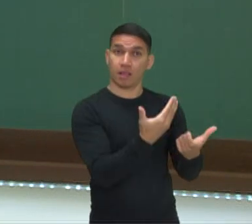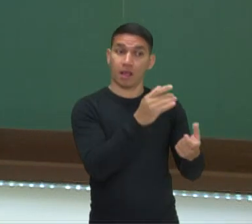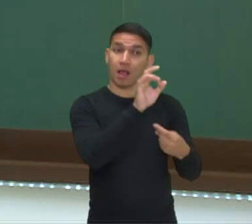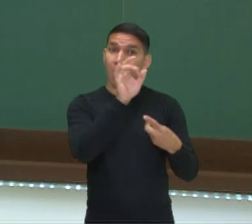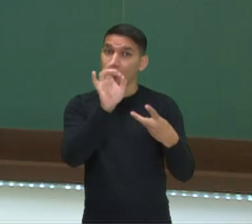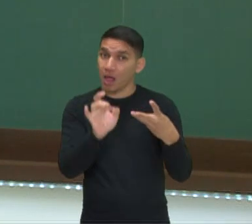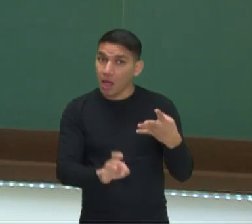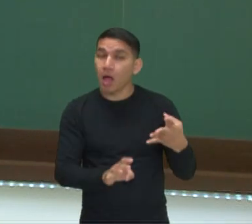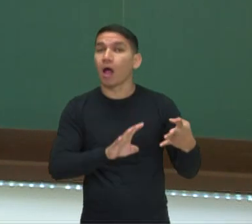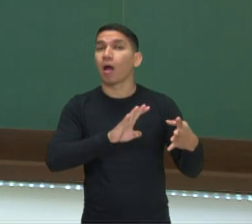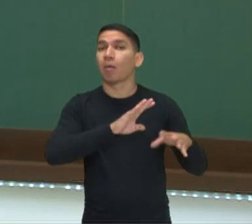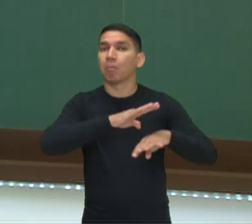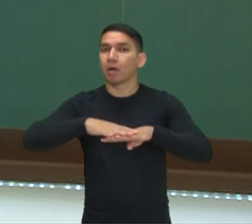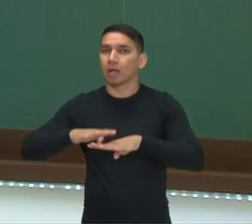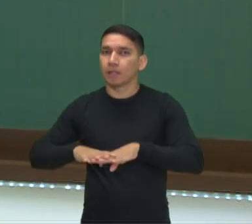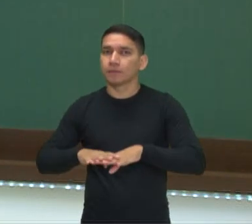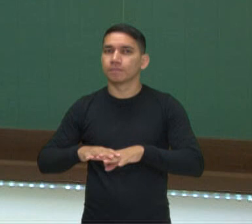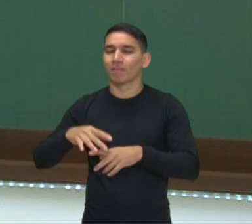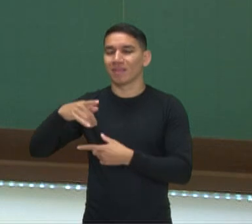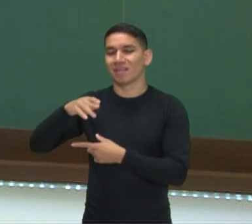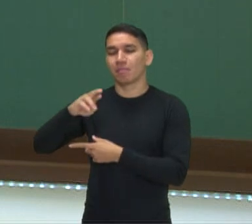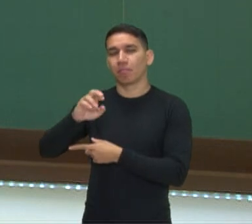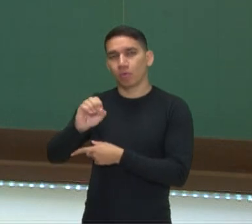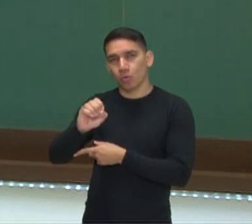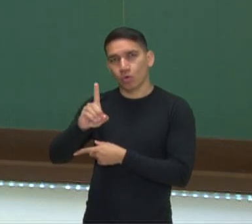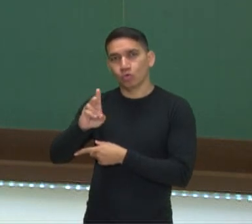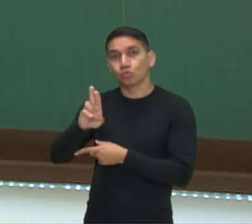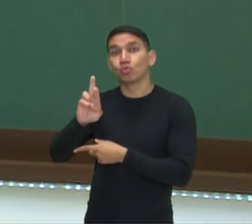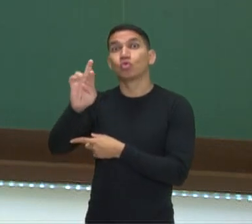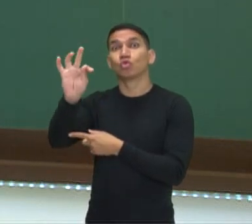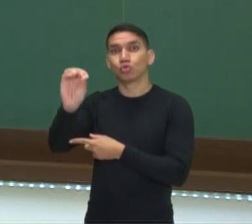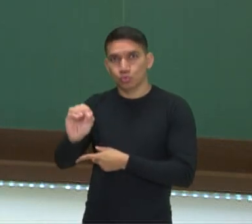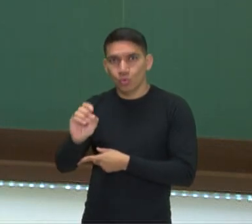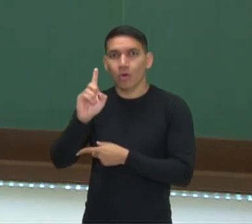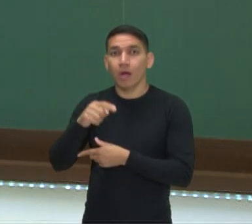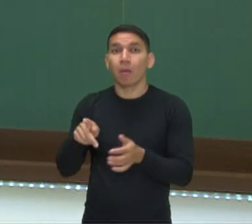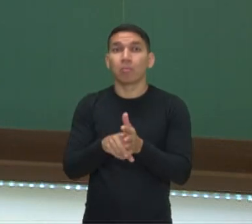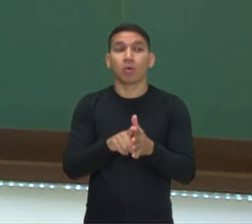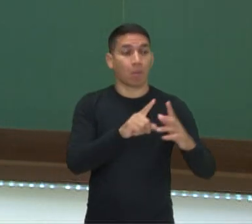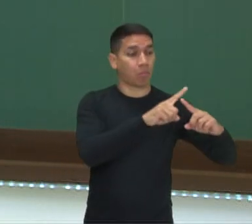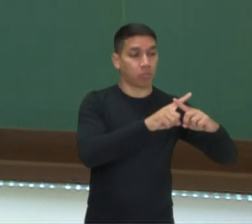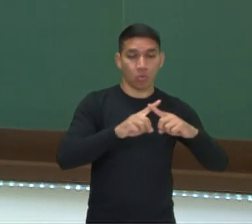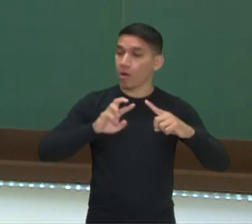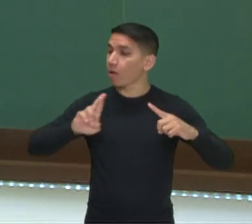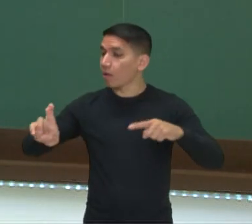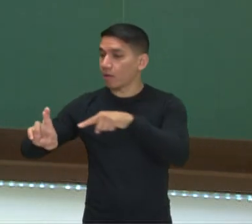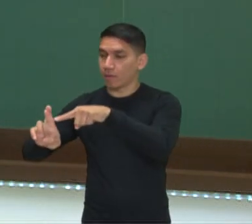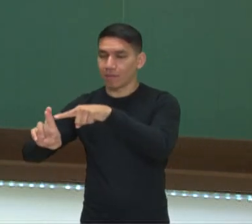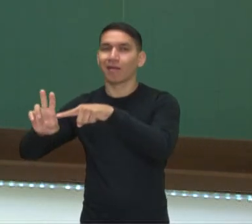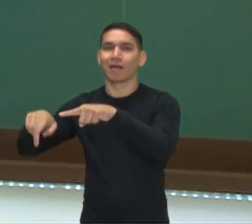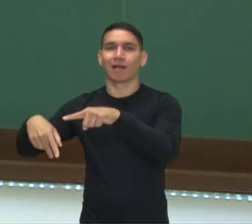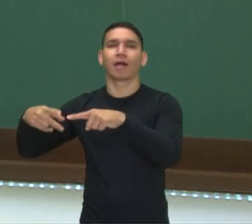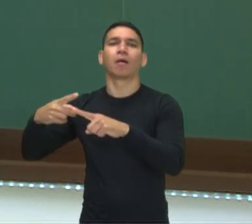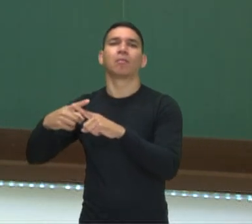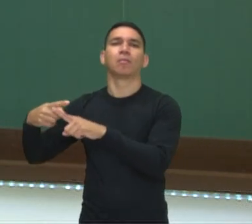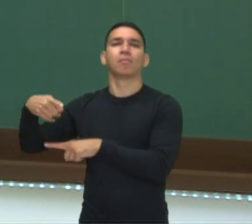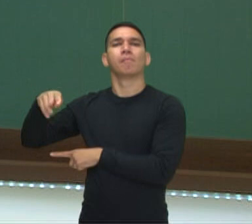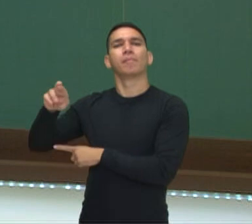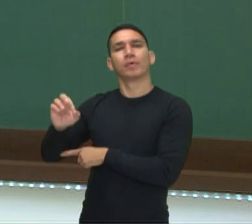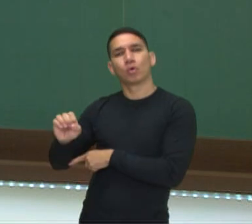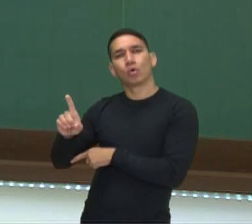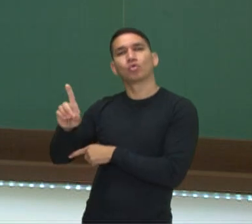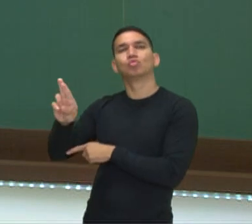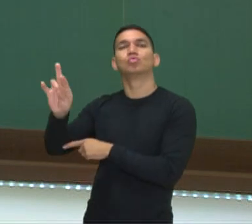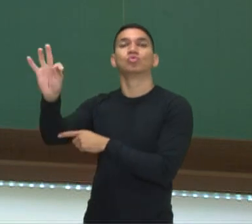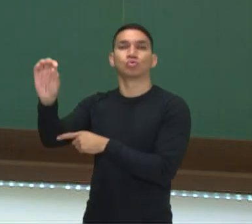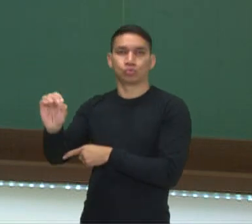matemática. Produto é o resultado de uma multiplicação. Tá? Então, aqui nós trocamos a palavra multiplicação por produto. Então, é importante